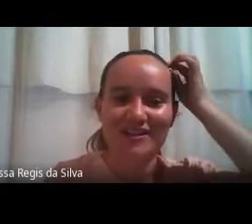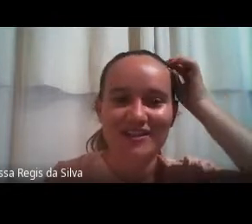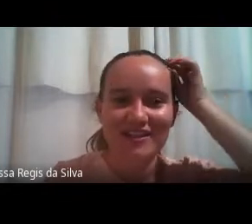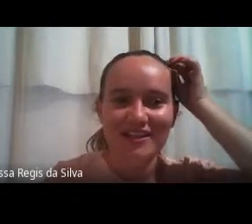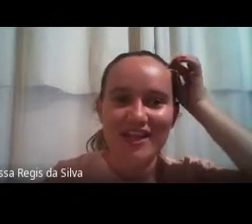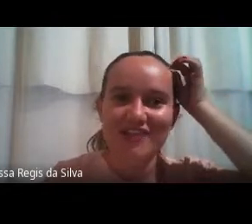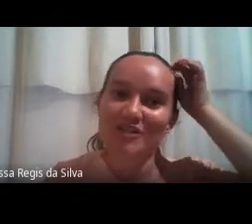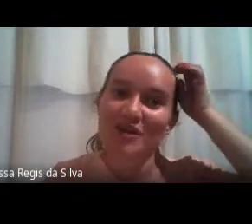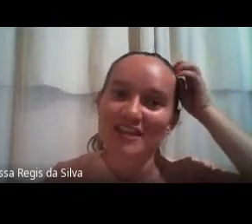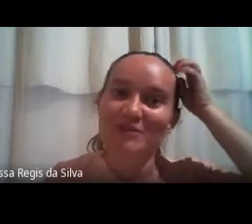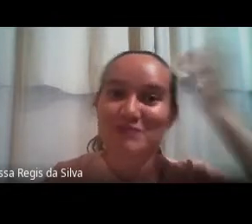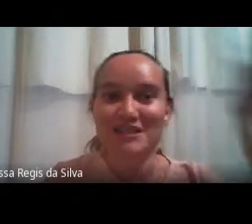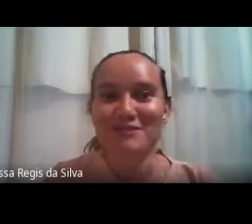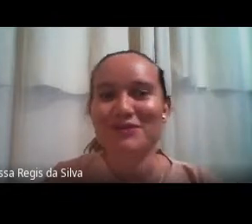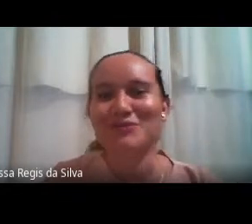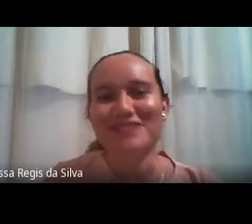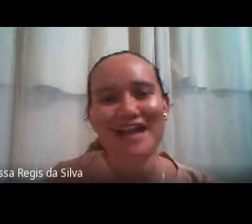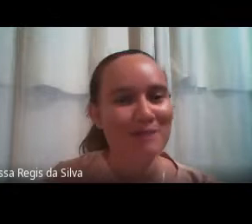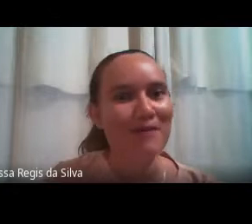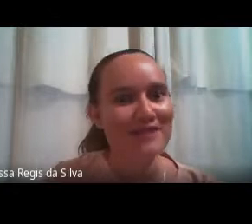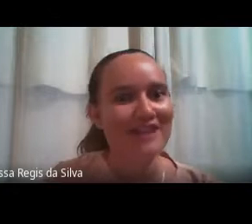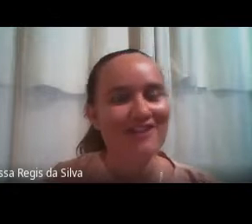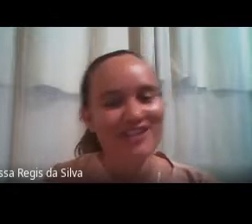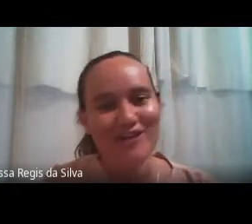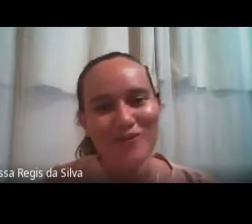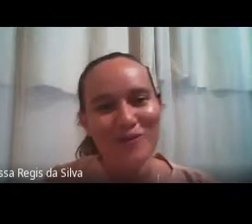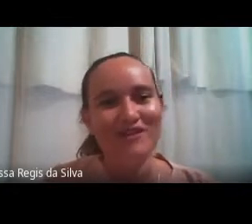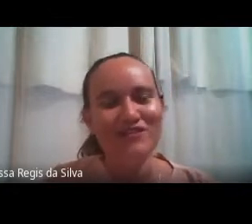E a gente não necessariamente precisa saber todos os sinais, que pode ser que